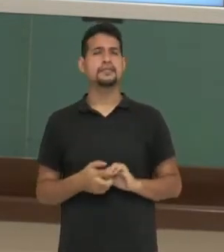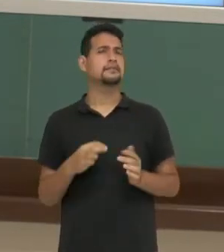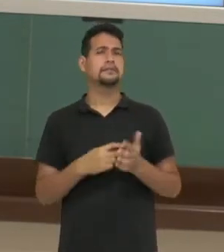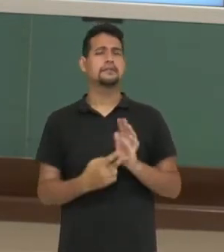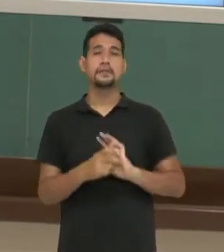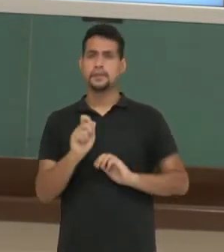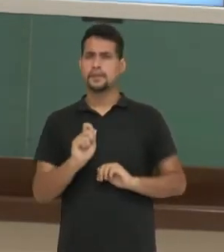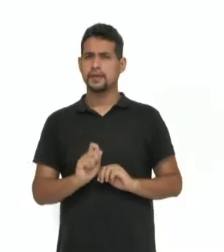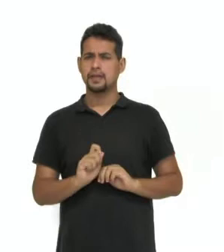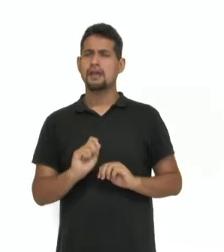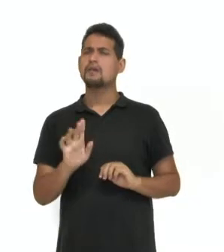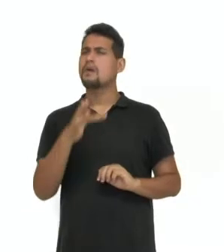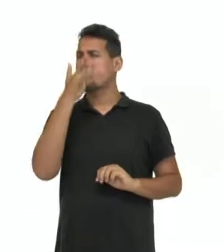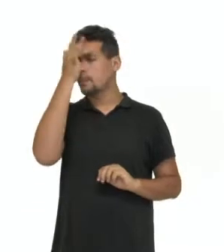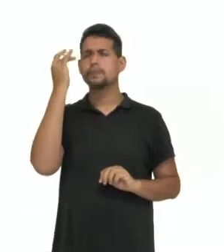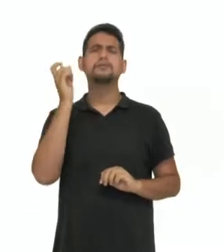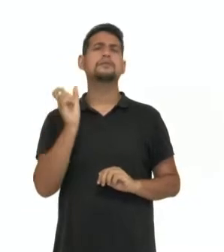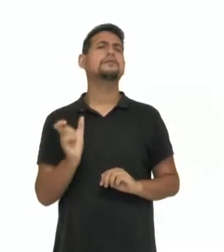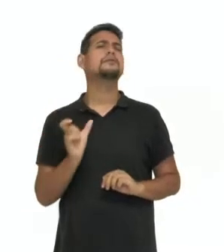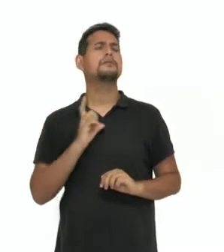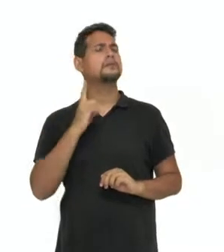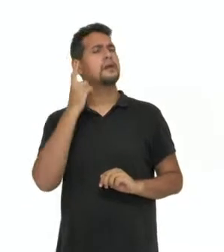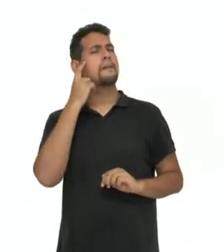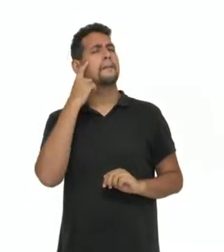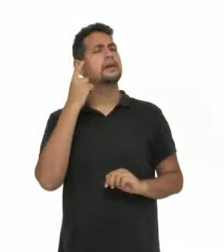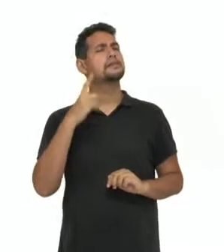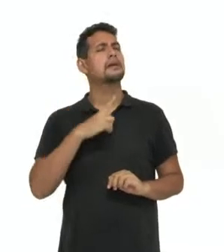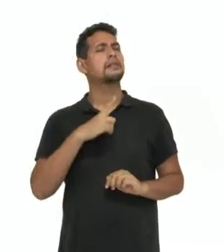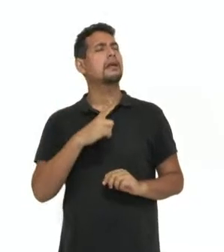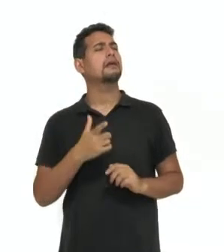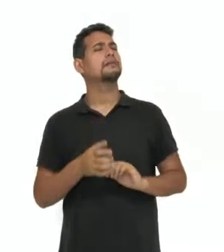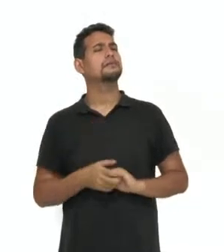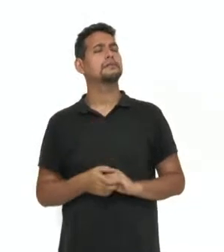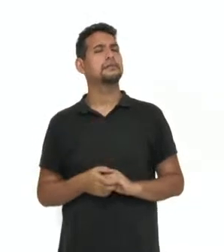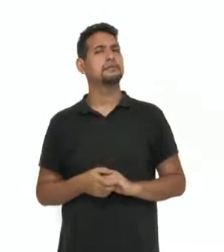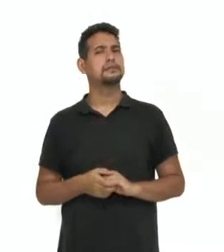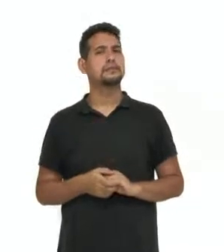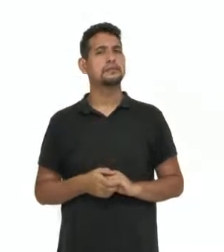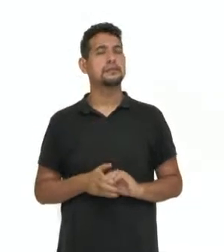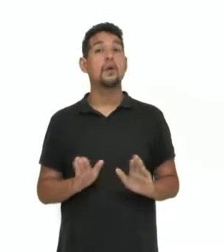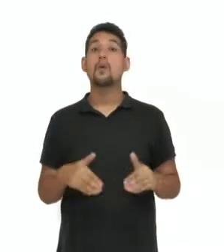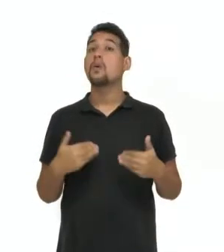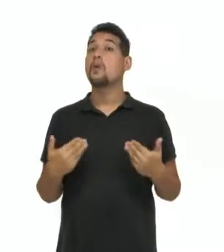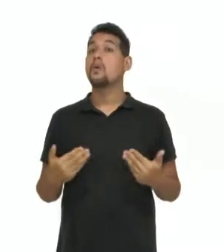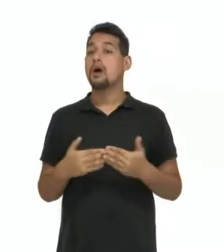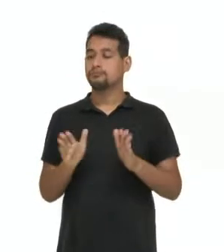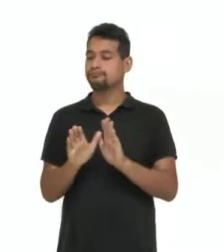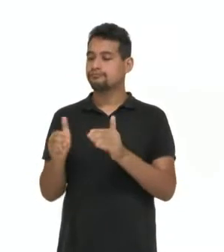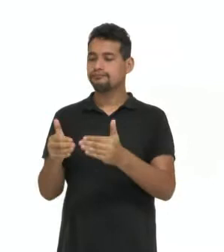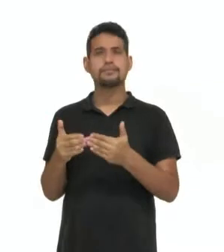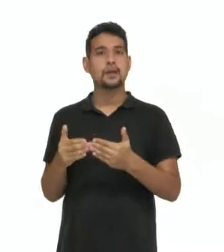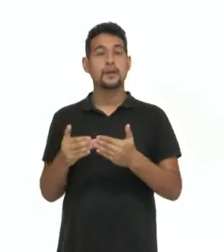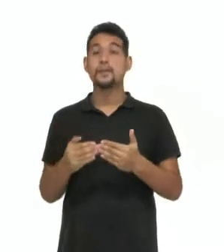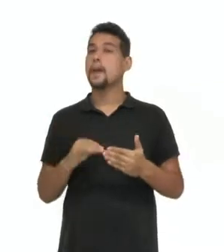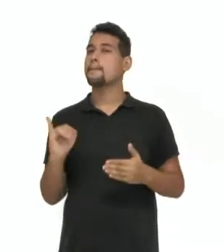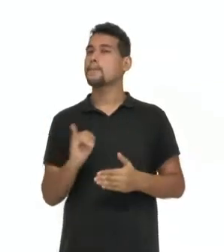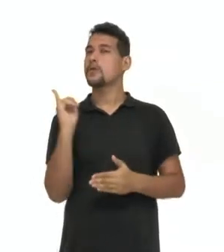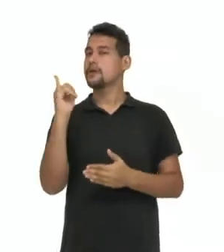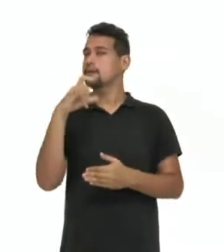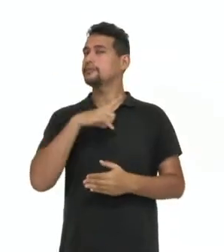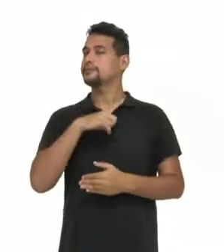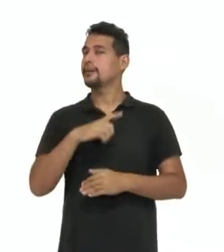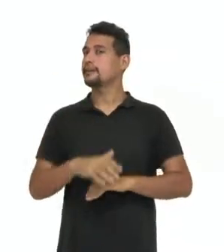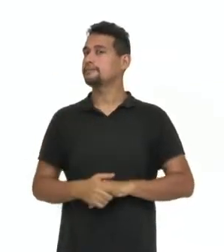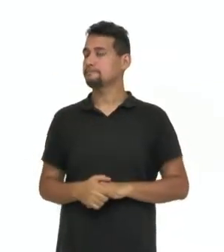define que personagens esperas encontrar. Qual personagem não deveria